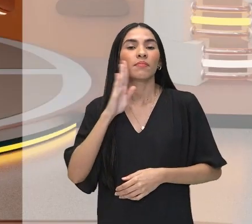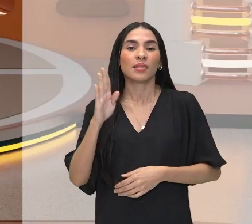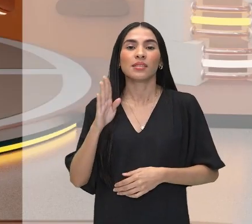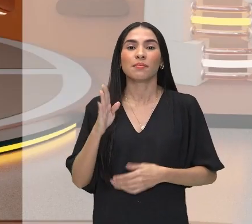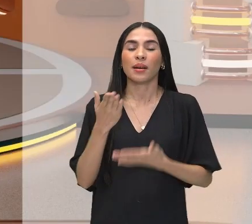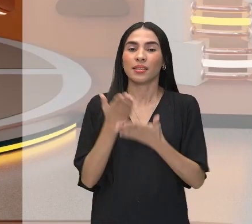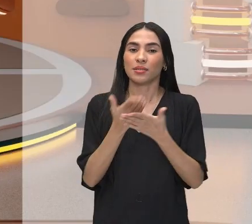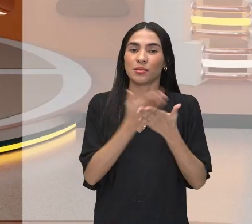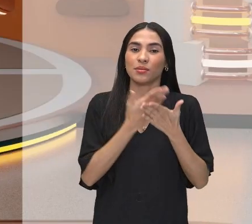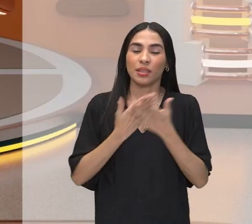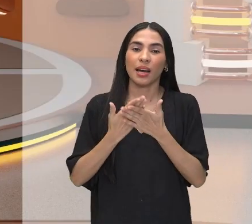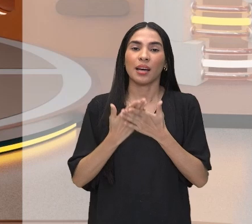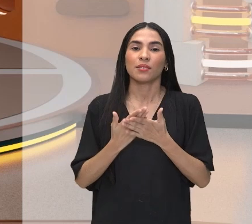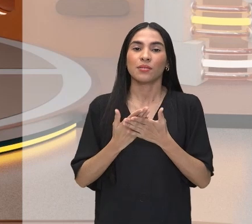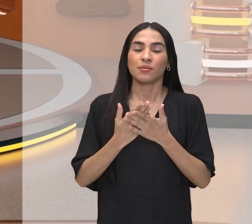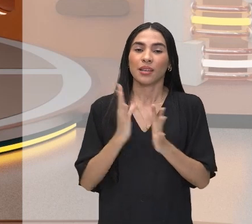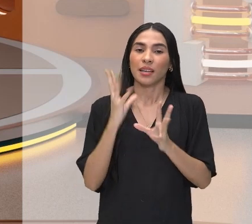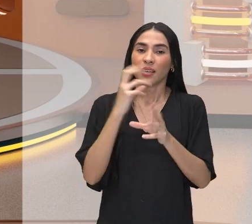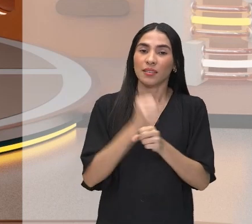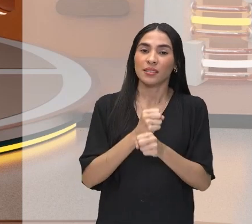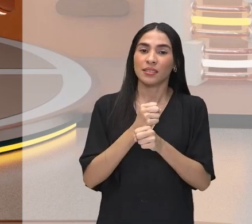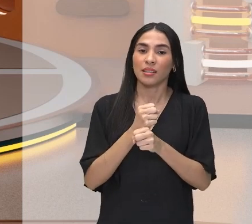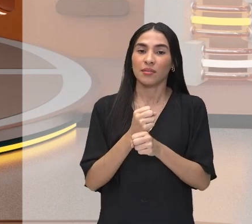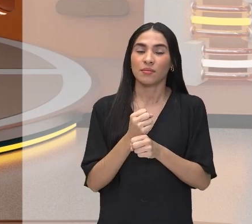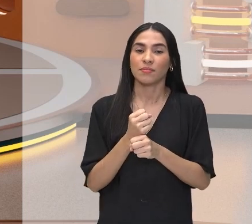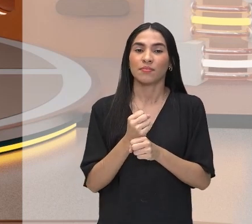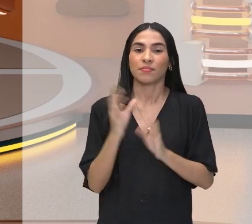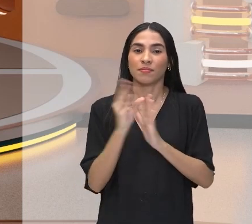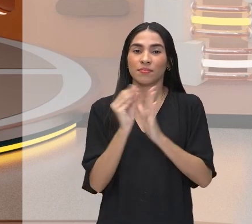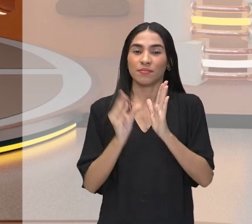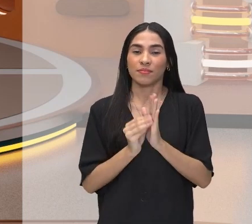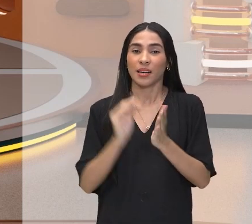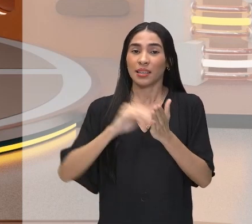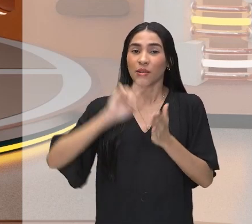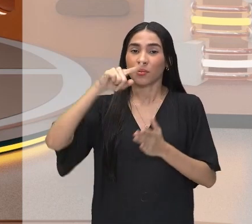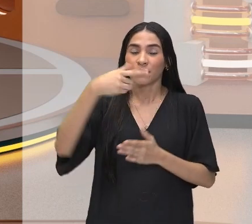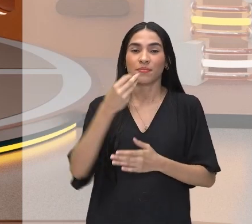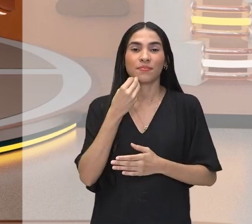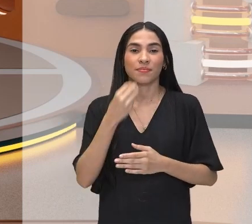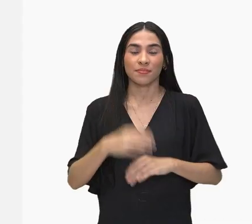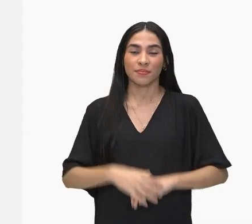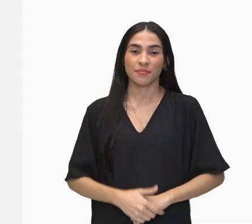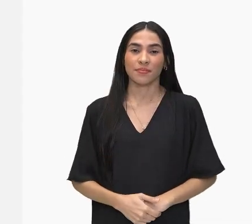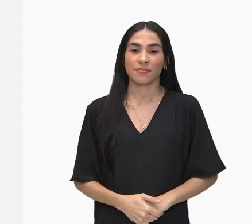pontos destacados aí na nossa revisão da nossa unidade. Até uma próxima!